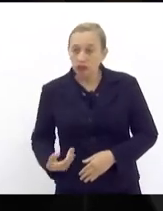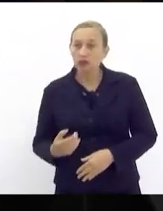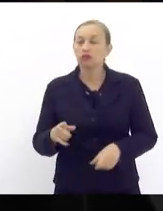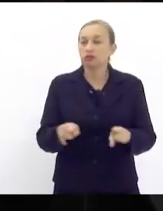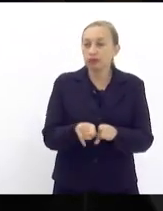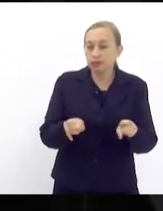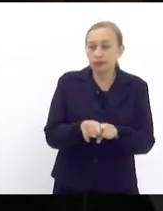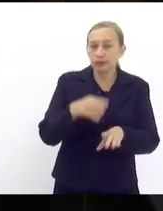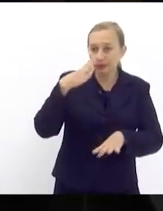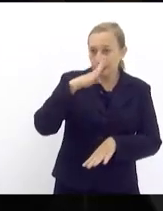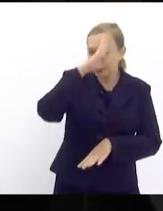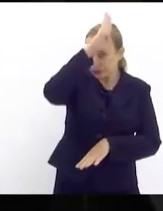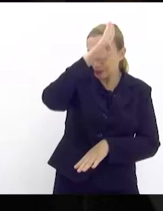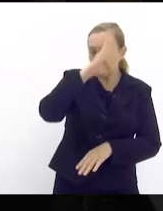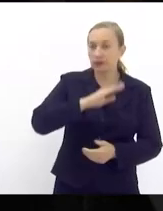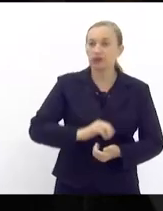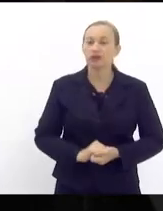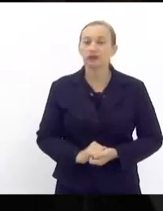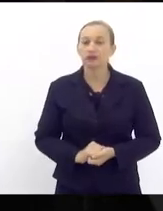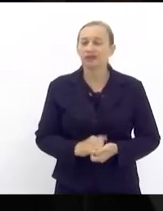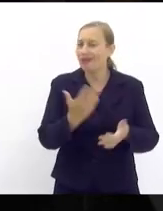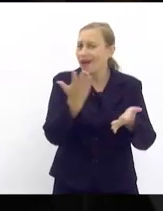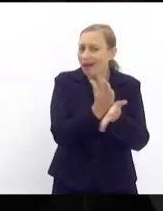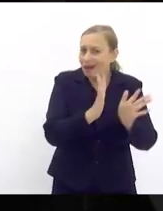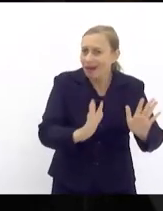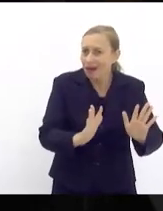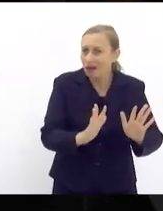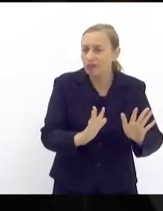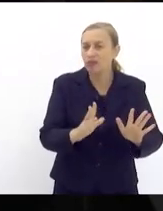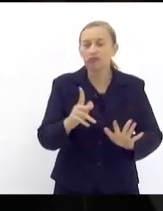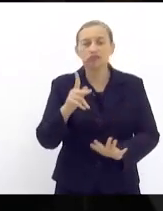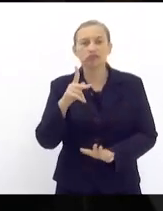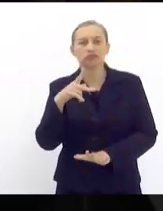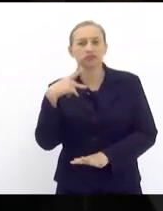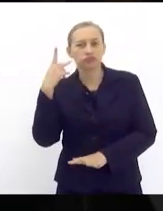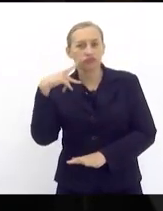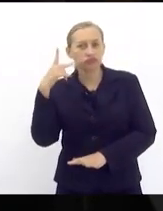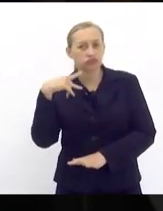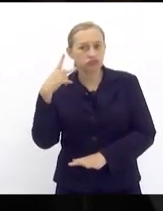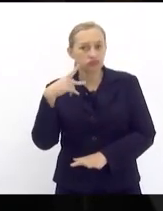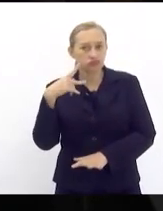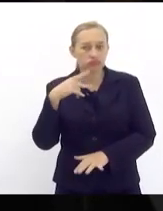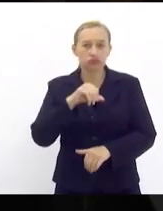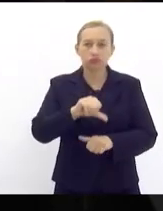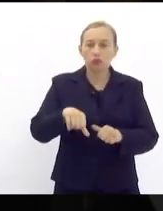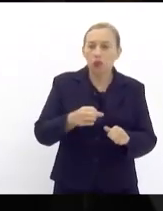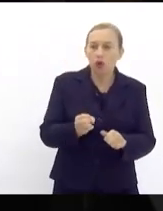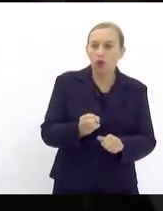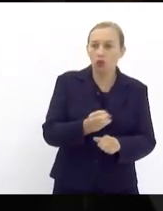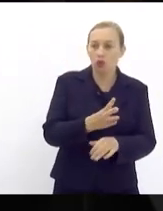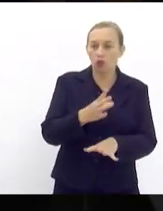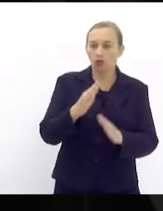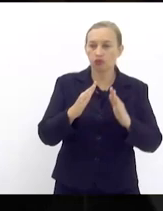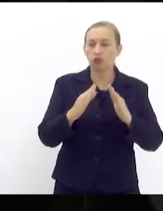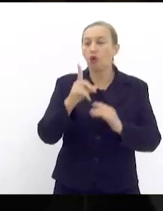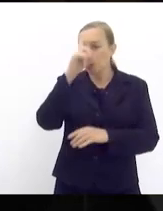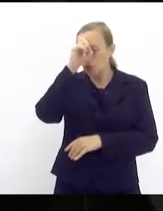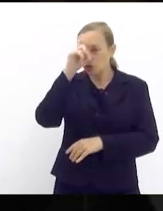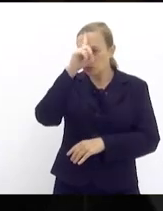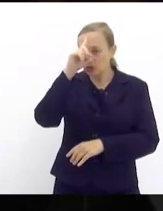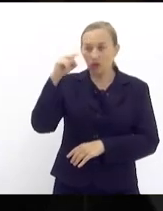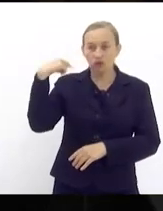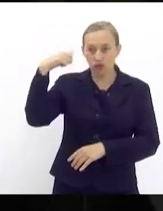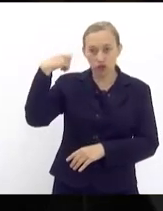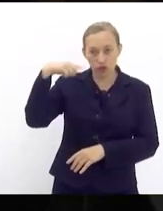bolsonaro de tentar acabar com a política da reforma psiquiátrica de acabar com todos